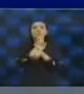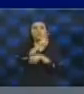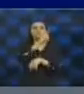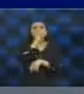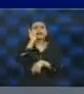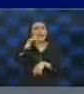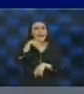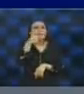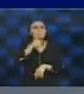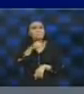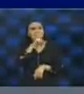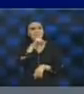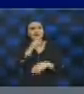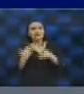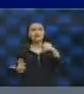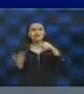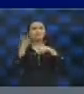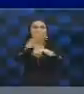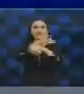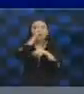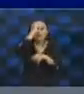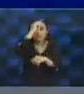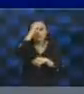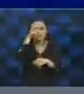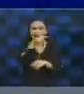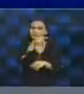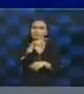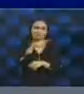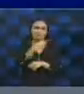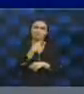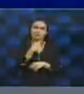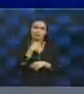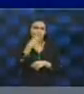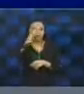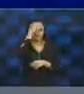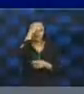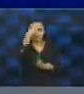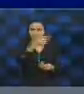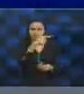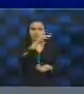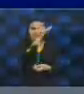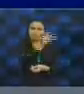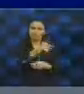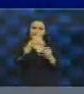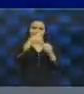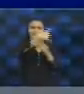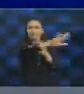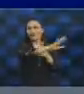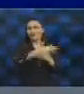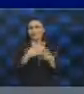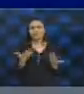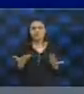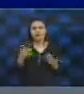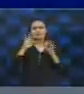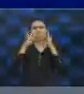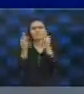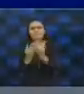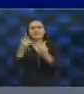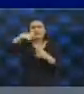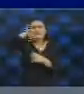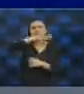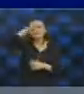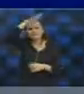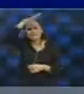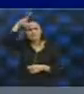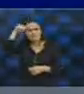mãe sente quando bate na UBS e dizem para ela que ela está fora da área de serviço. Essa cidade nova que chora, que ri, que se